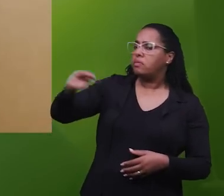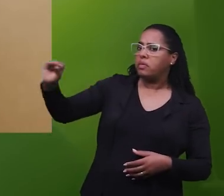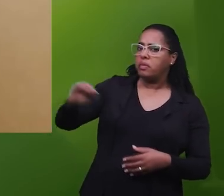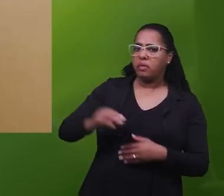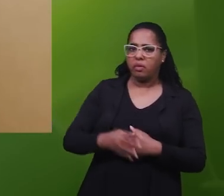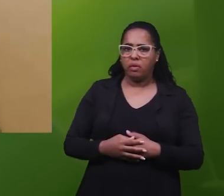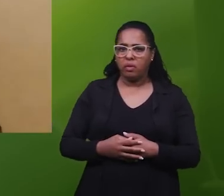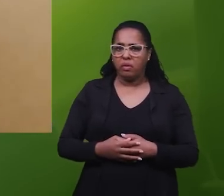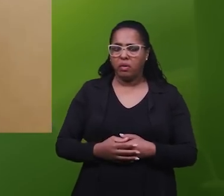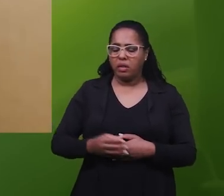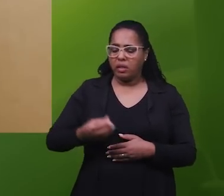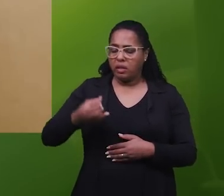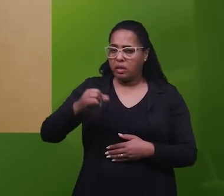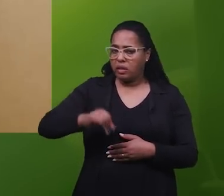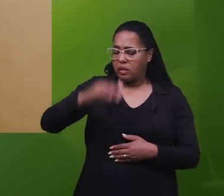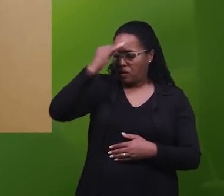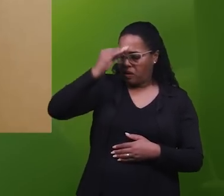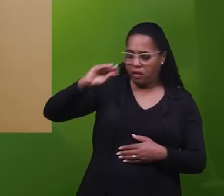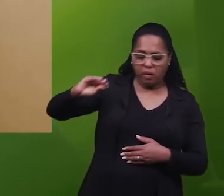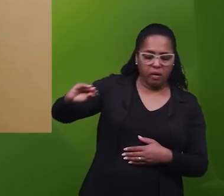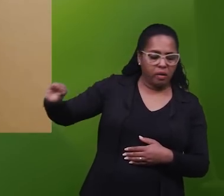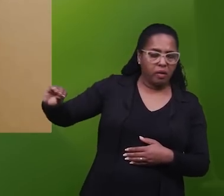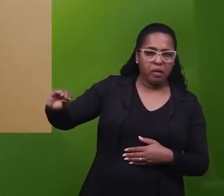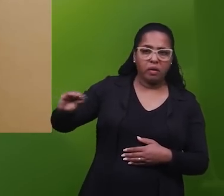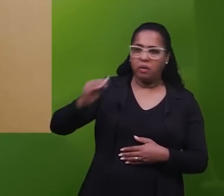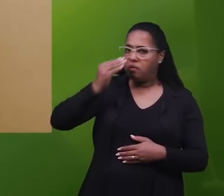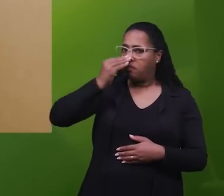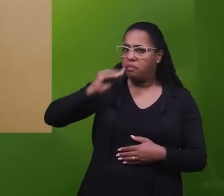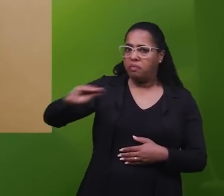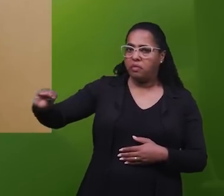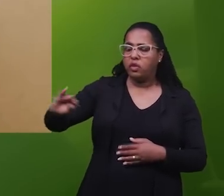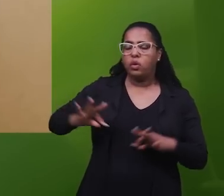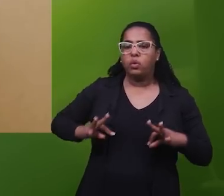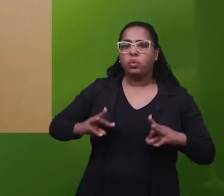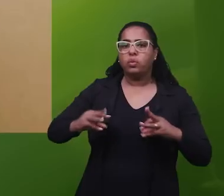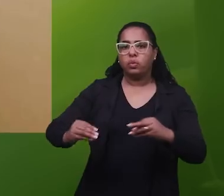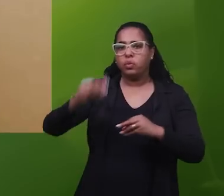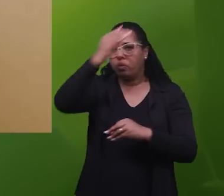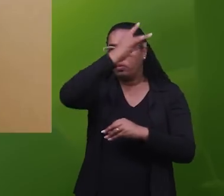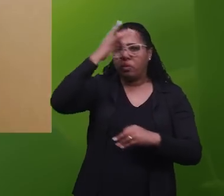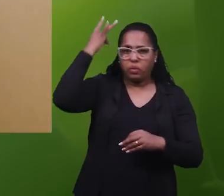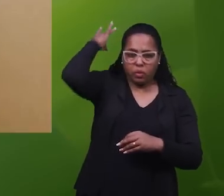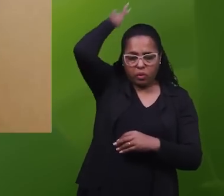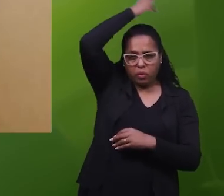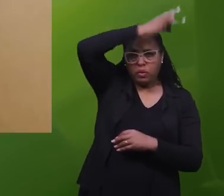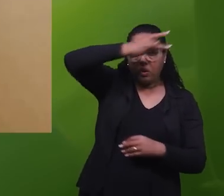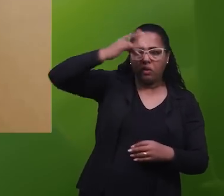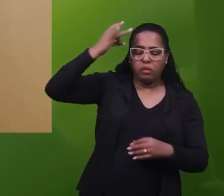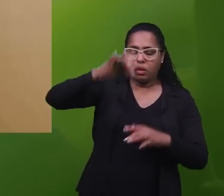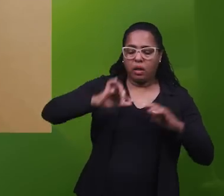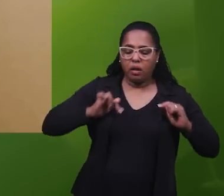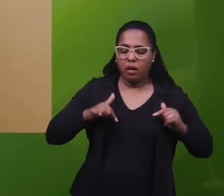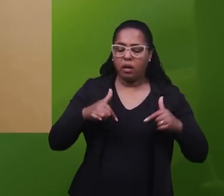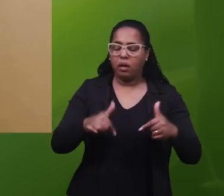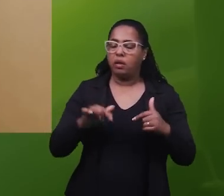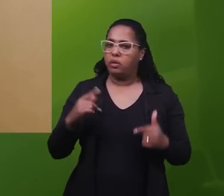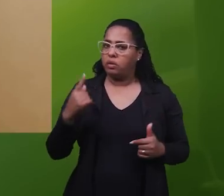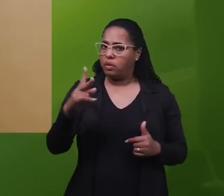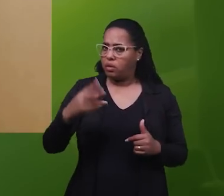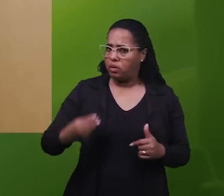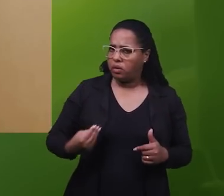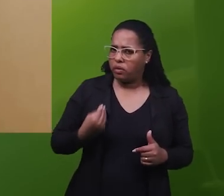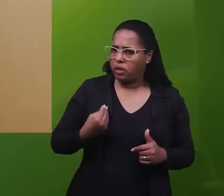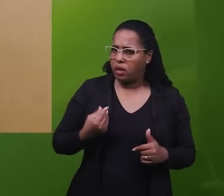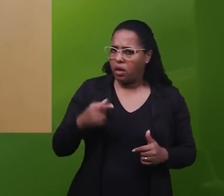você desfez ou tentou desfazer tudo que um dia o Espírito Santo